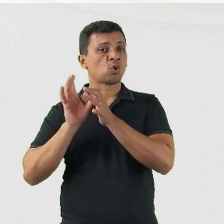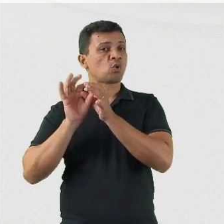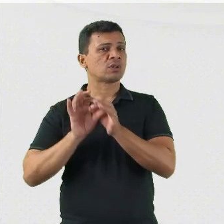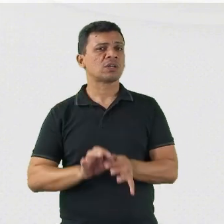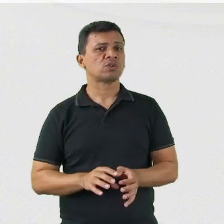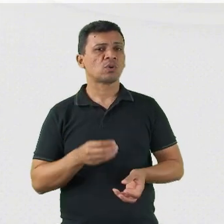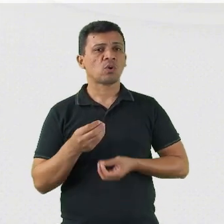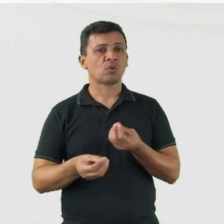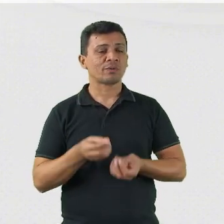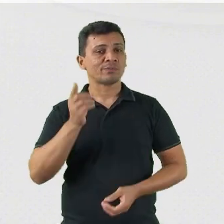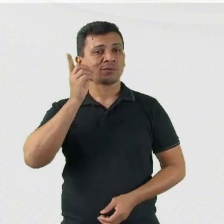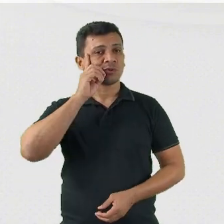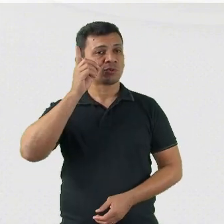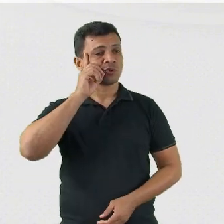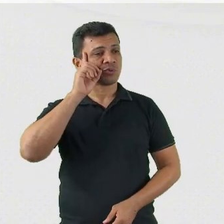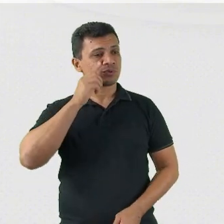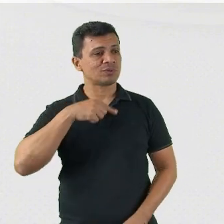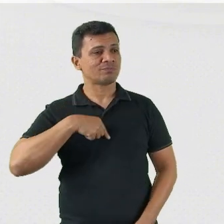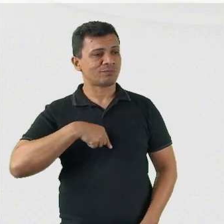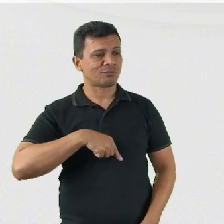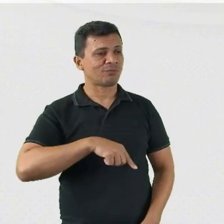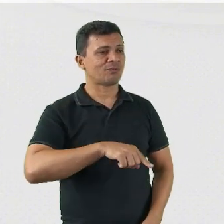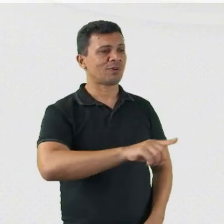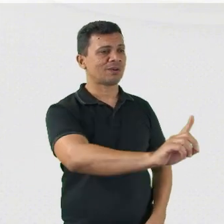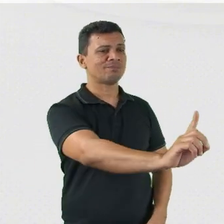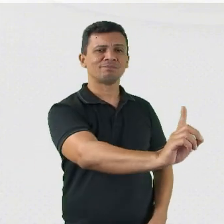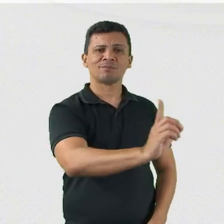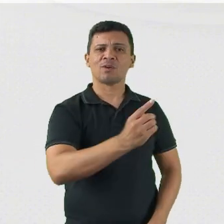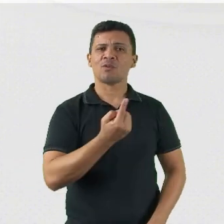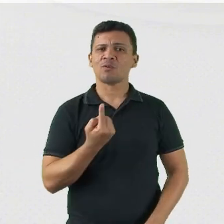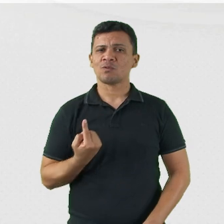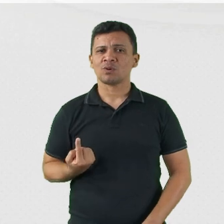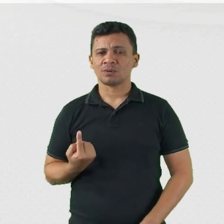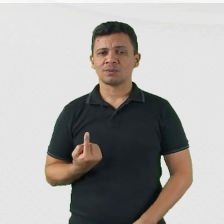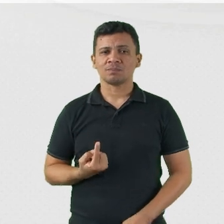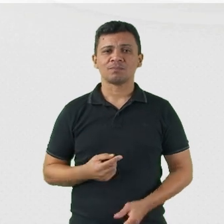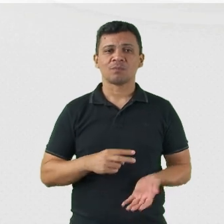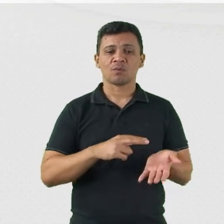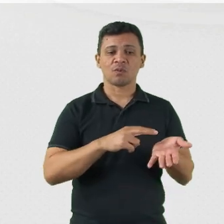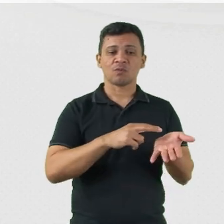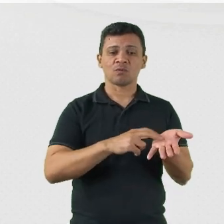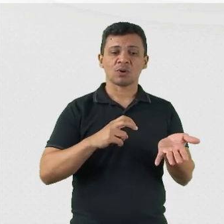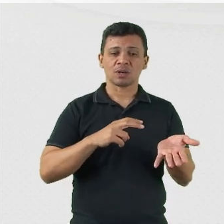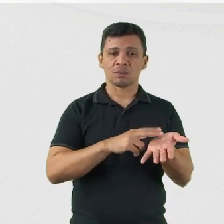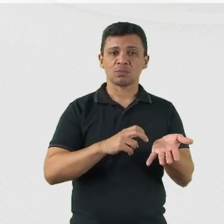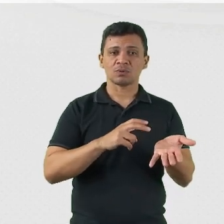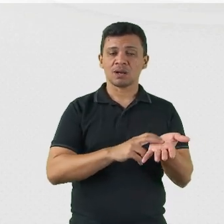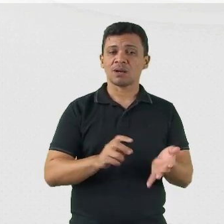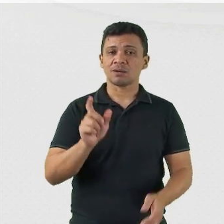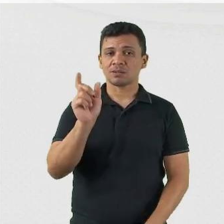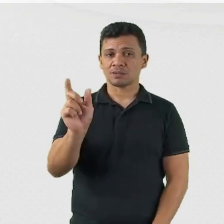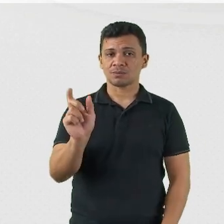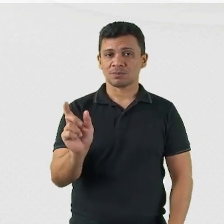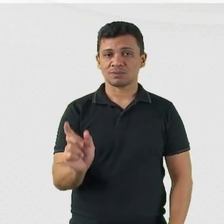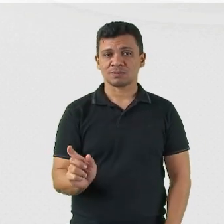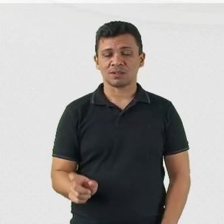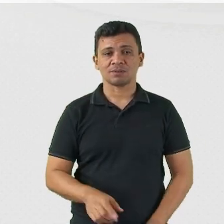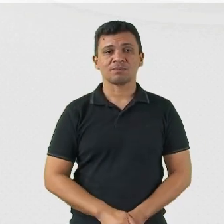deslocamos diariamente. Então nós vamos falar de vocabulary, que são as palavras, então aí